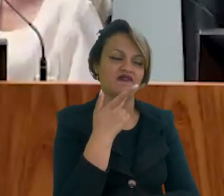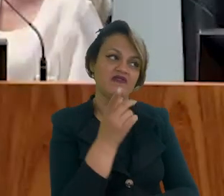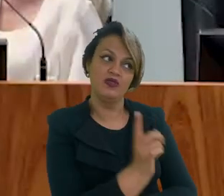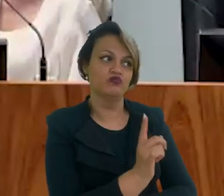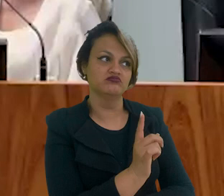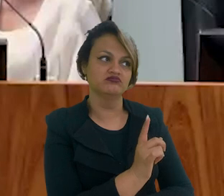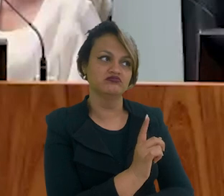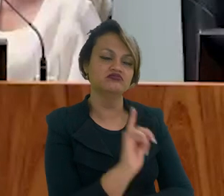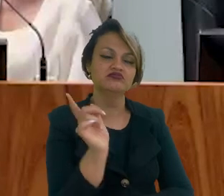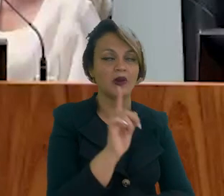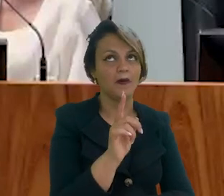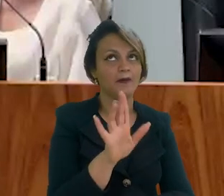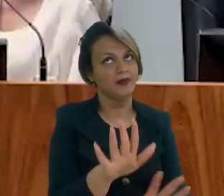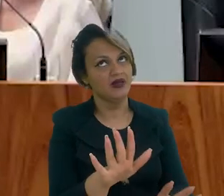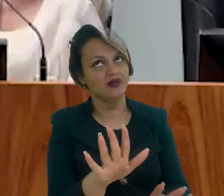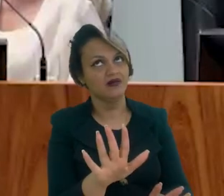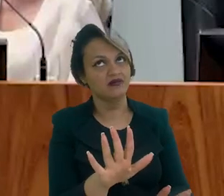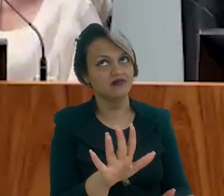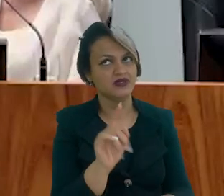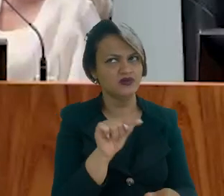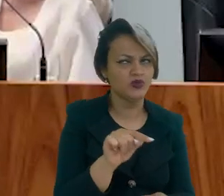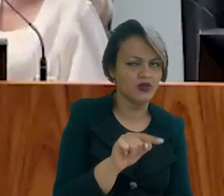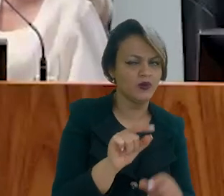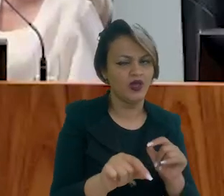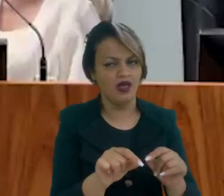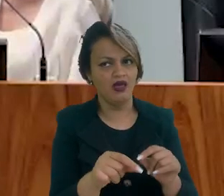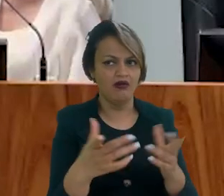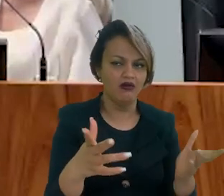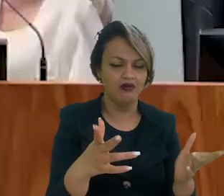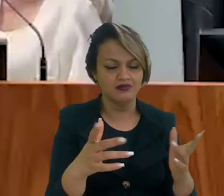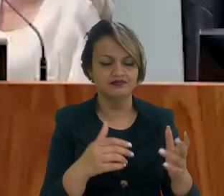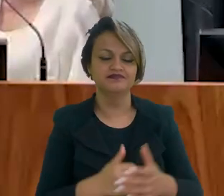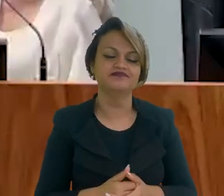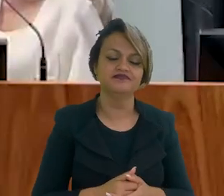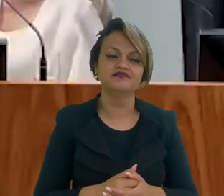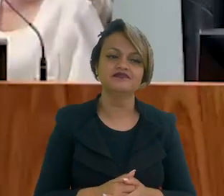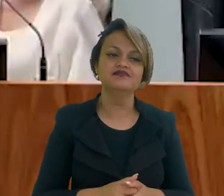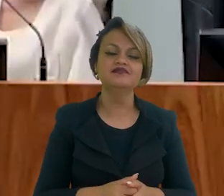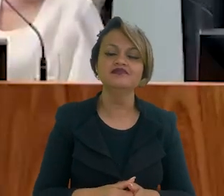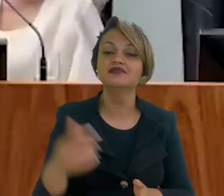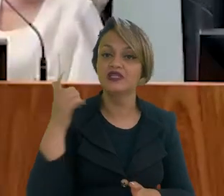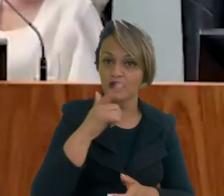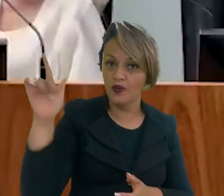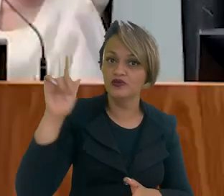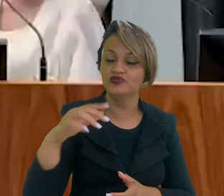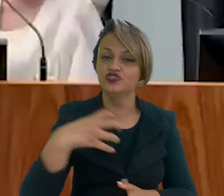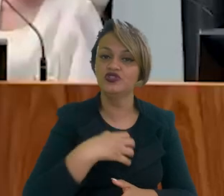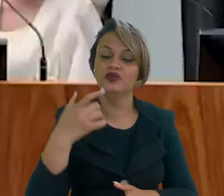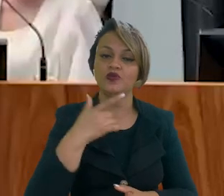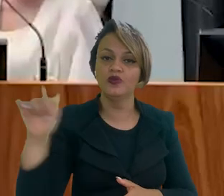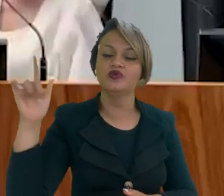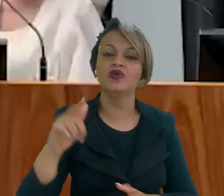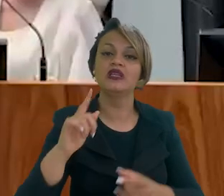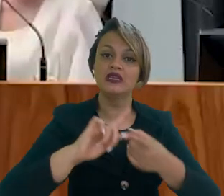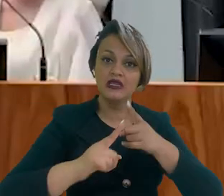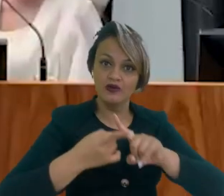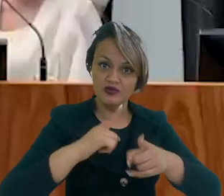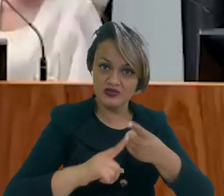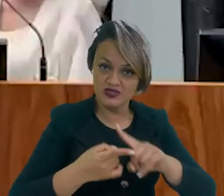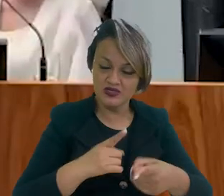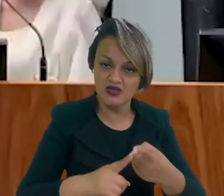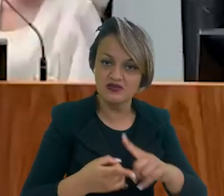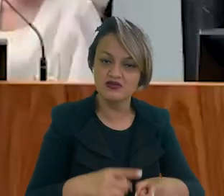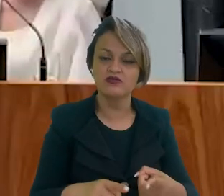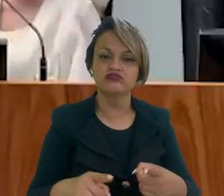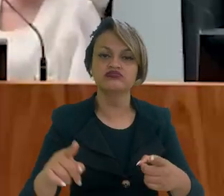maneira sempre que chegava na Inglaterra Inglaterra falava não espera que que é isso bom É objetivo né